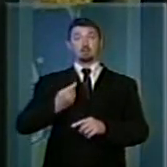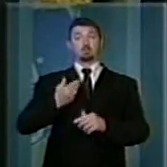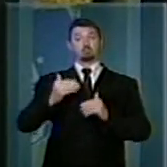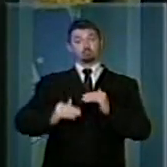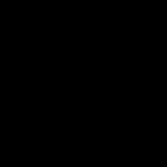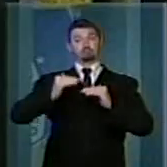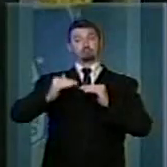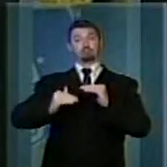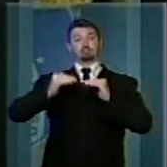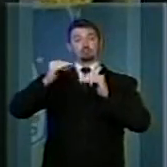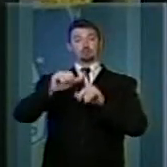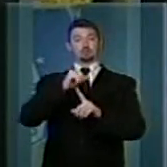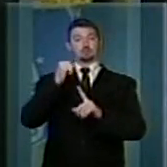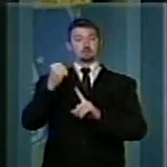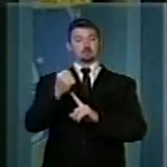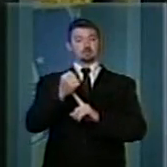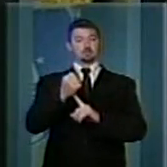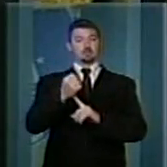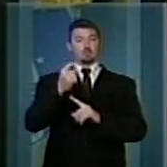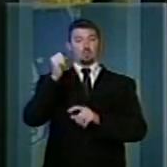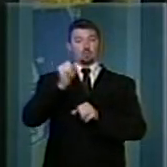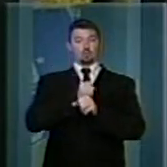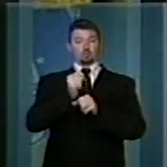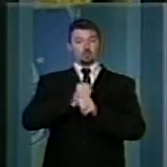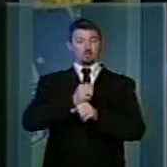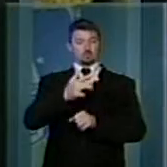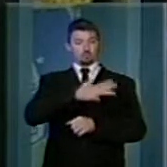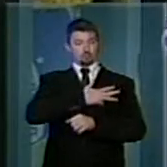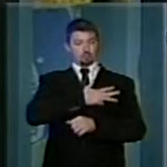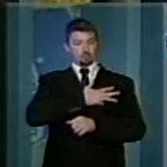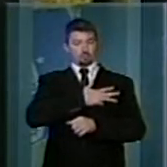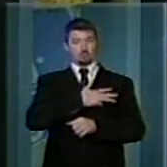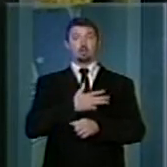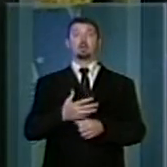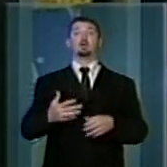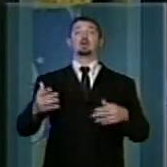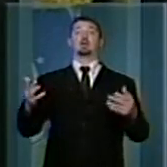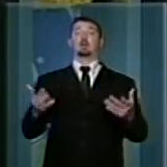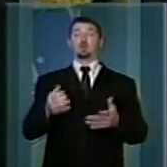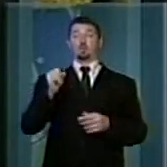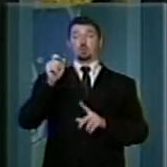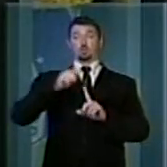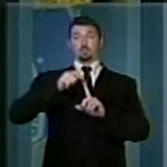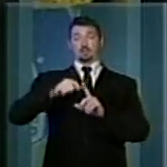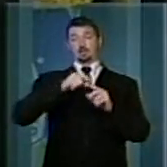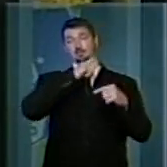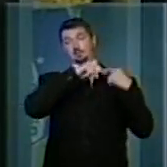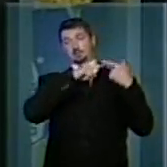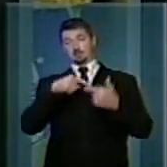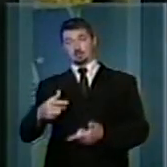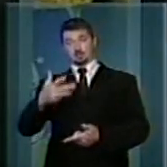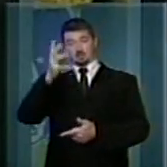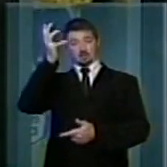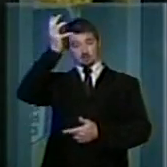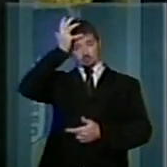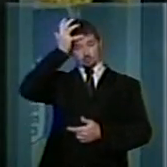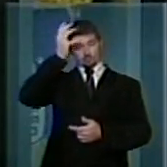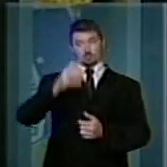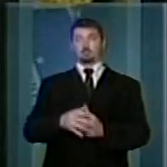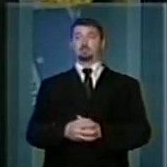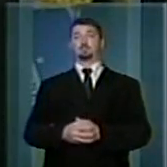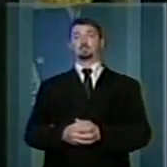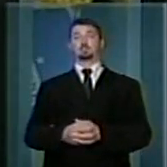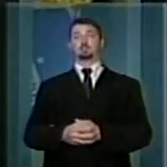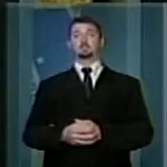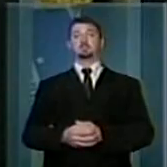ascensão social nos 8 anos do governo do presidente Lula e nesses 8 meses da presidenta Dilma